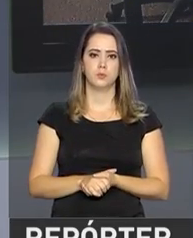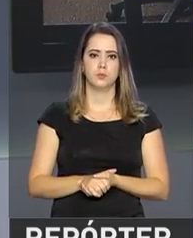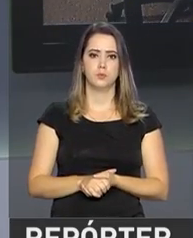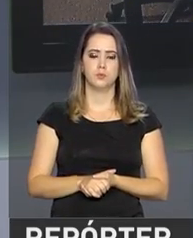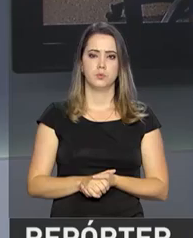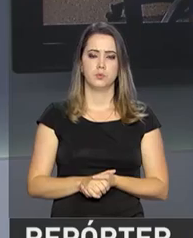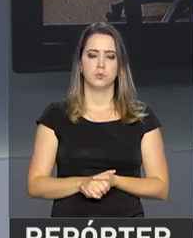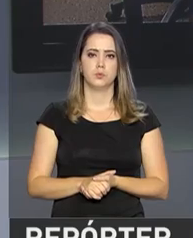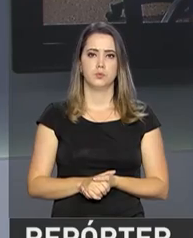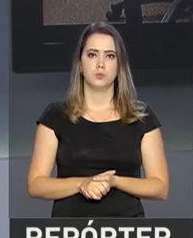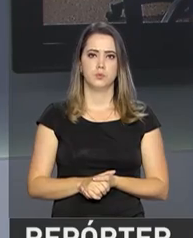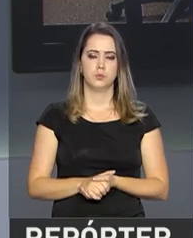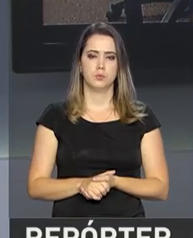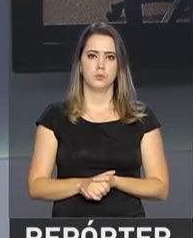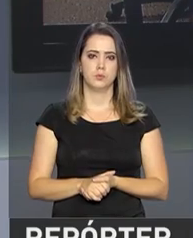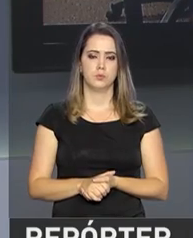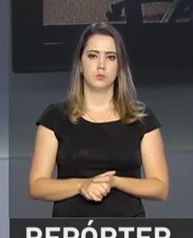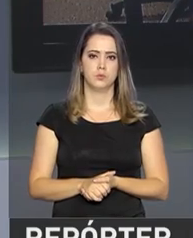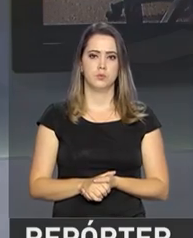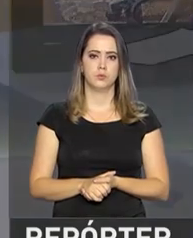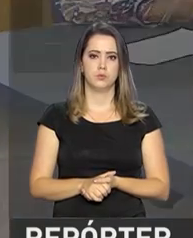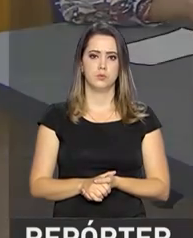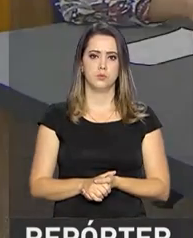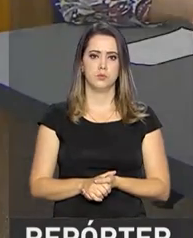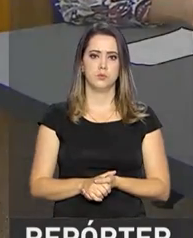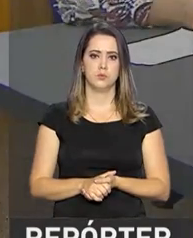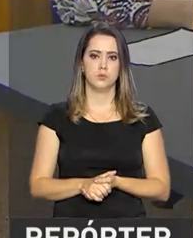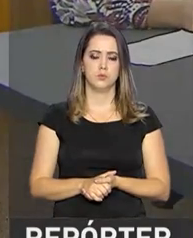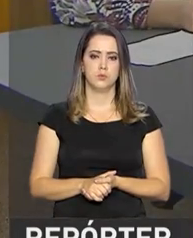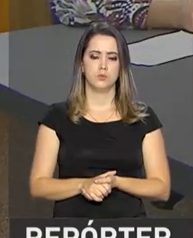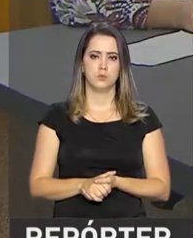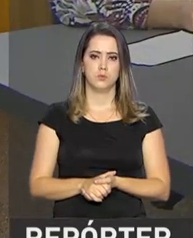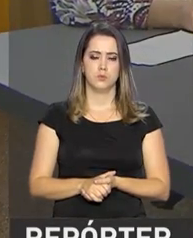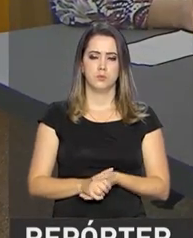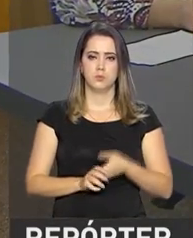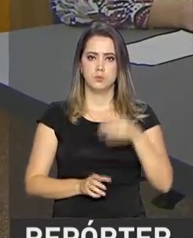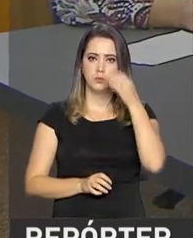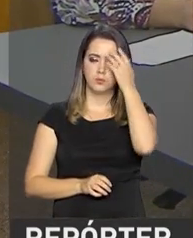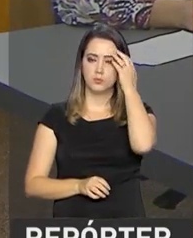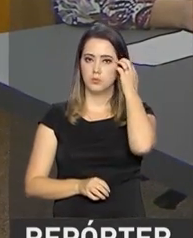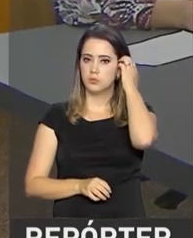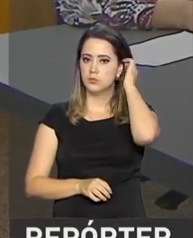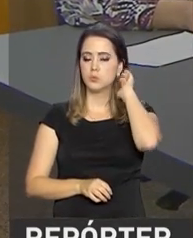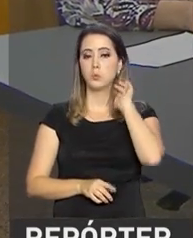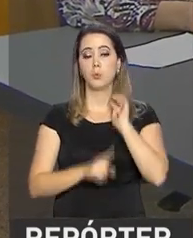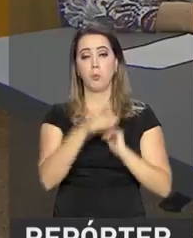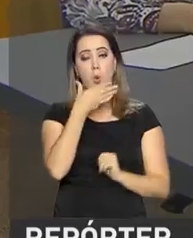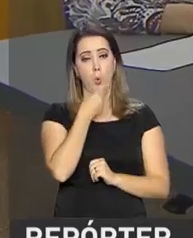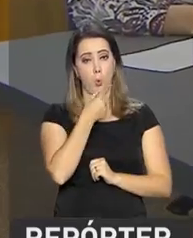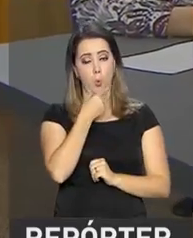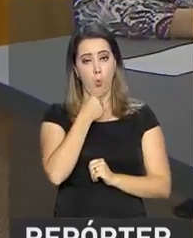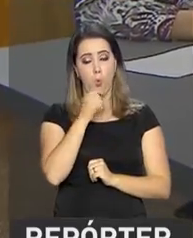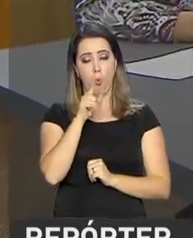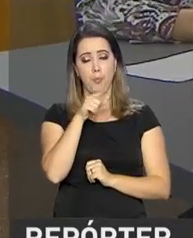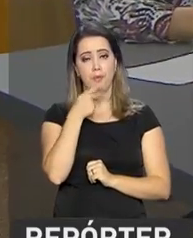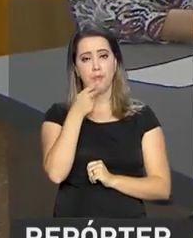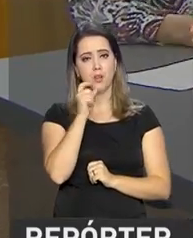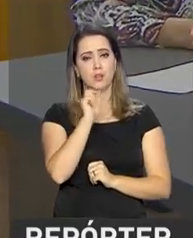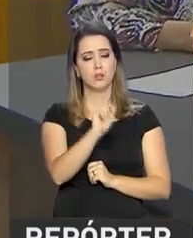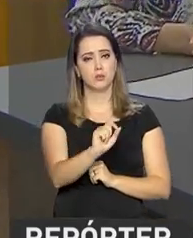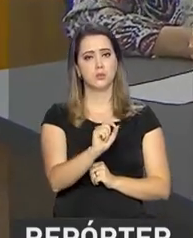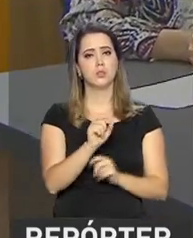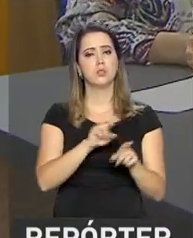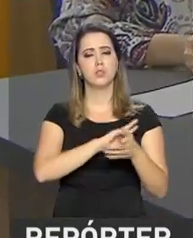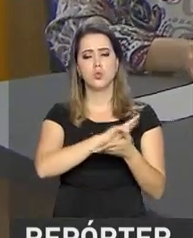uma missão composta pelo representante do conselho nacional do ministério público representante do ministério público da união e defensoria pública